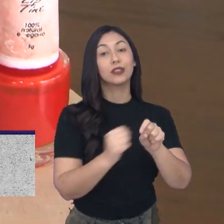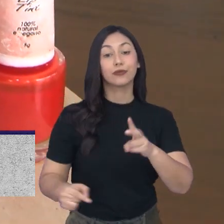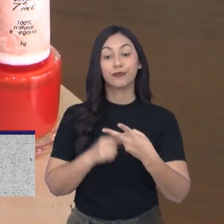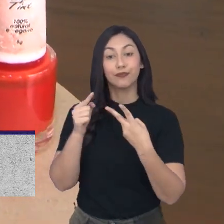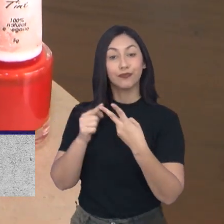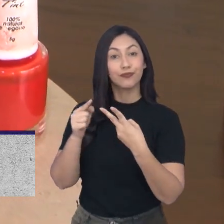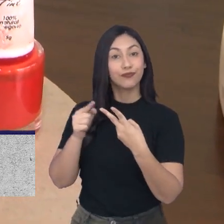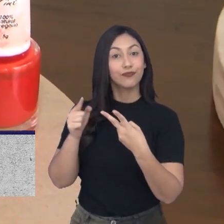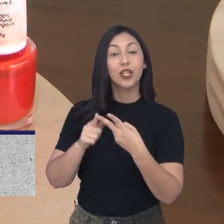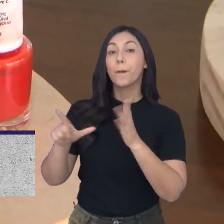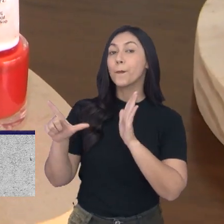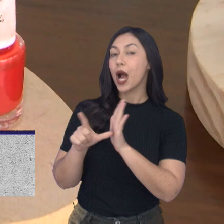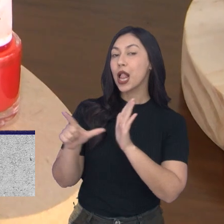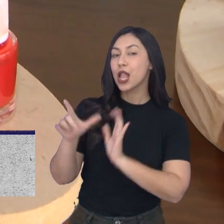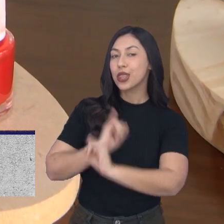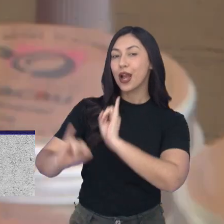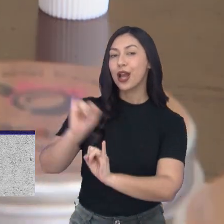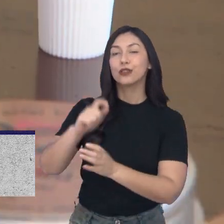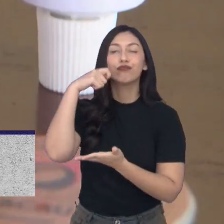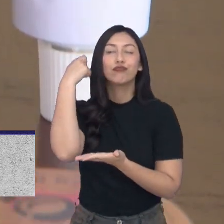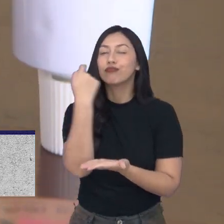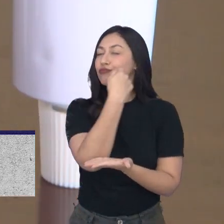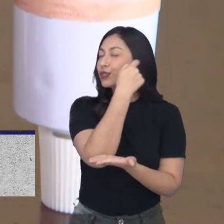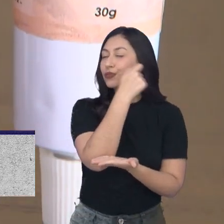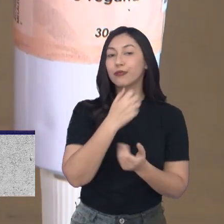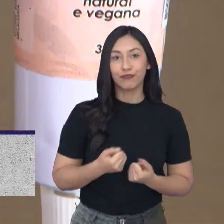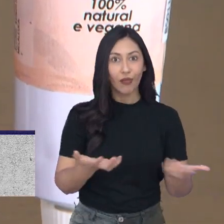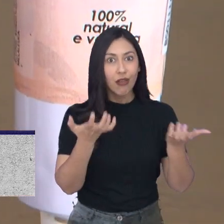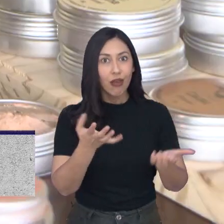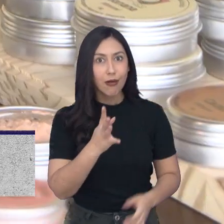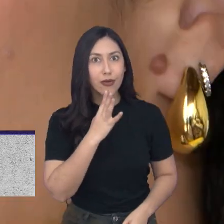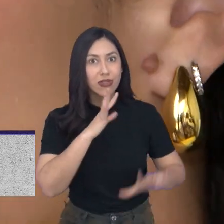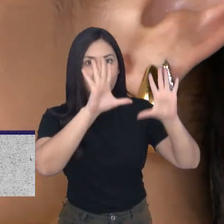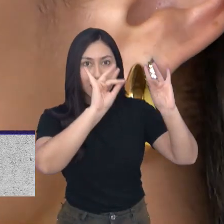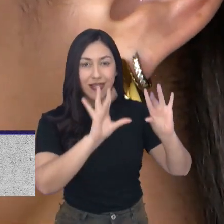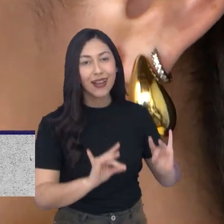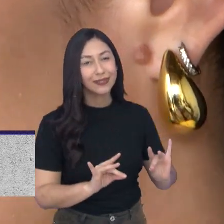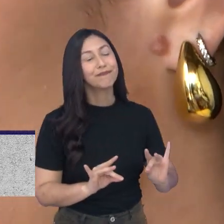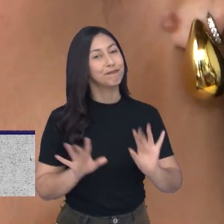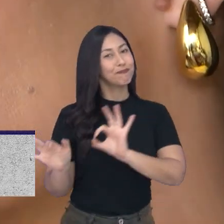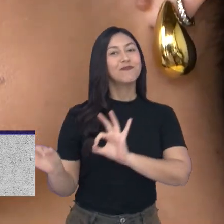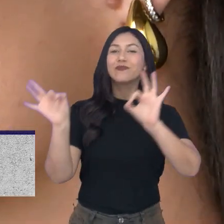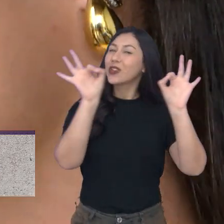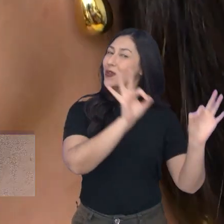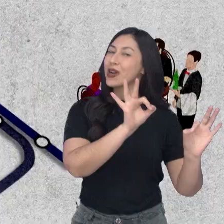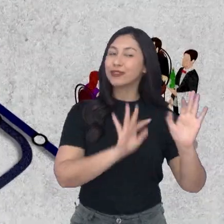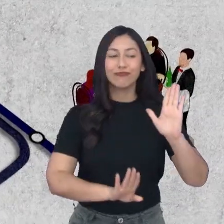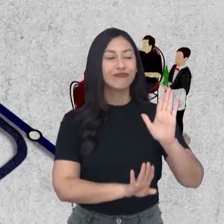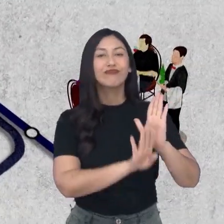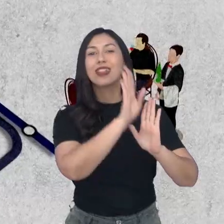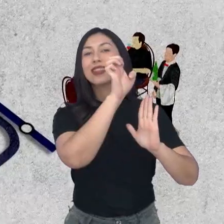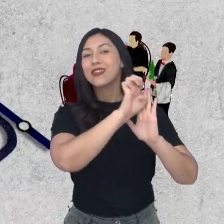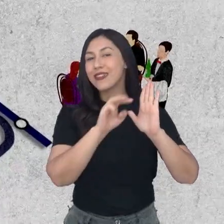outro é um e-commerce de produtos de maquiagem. Quer saber todos os detalhes? Então, fique por aí, porque o Estação